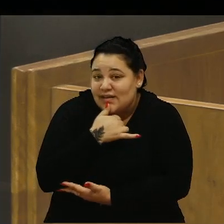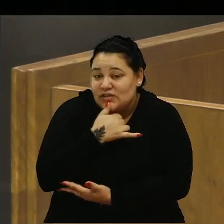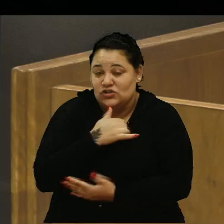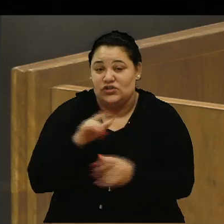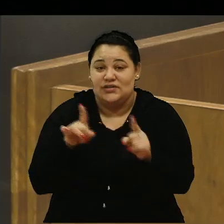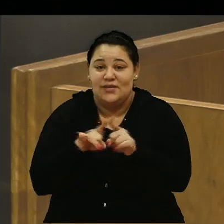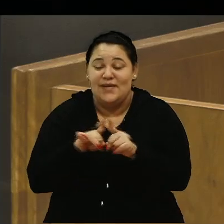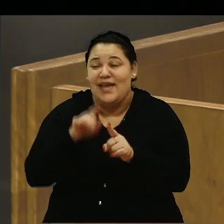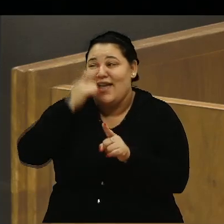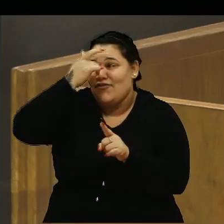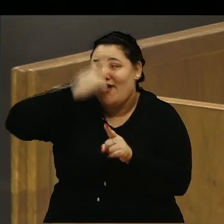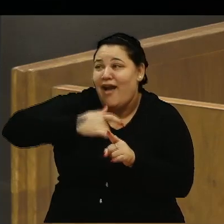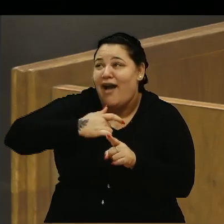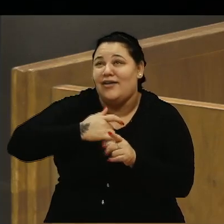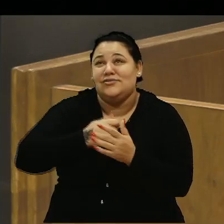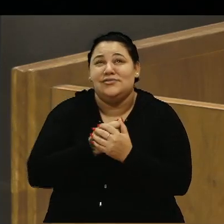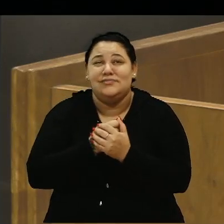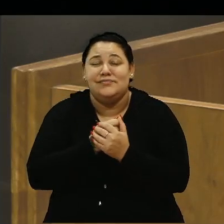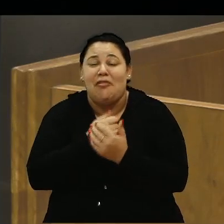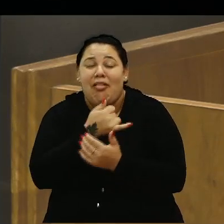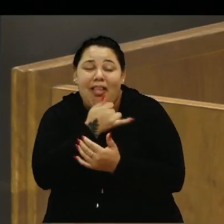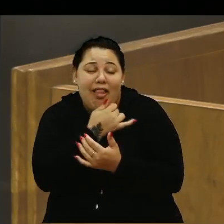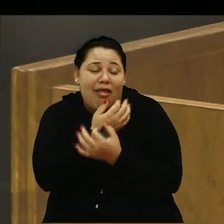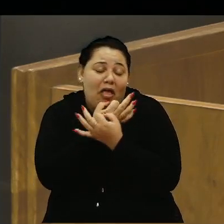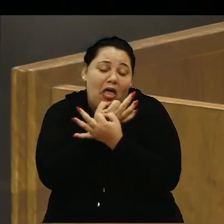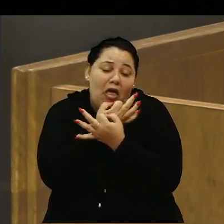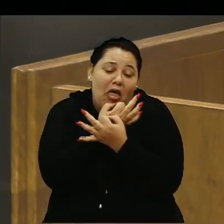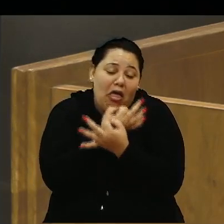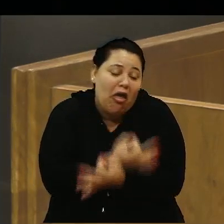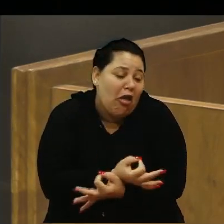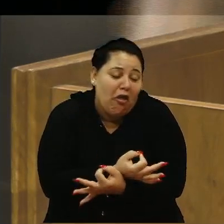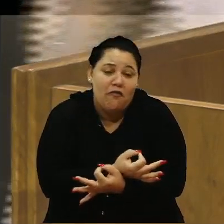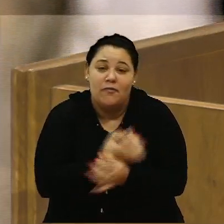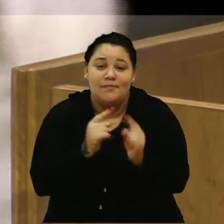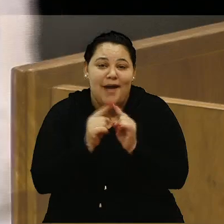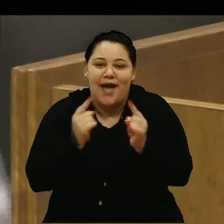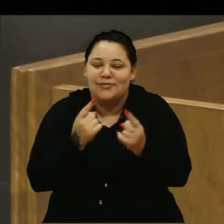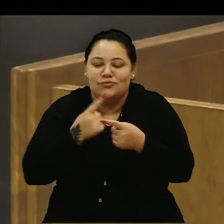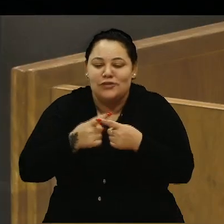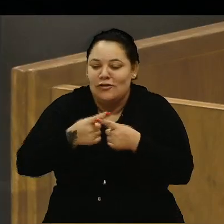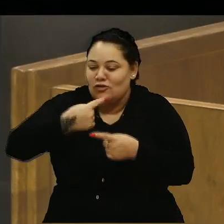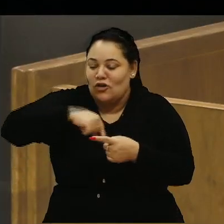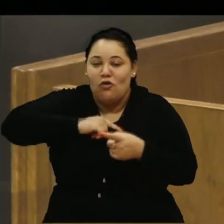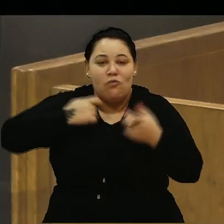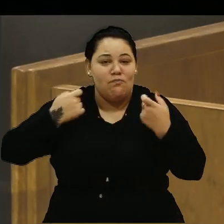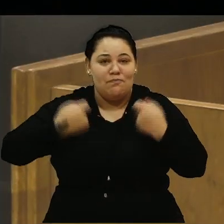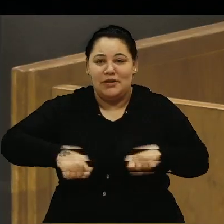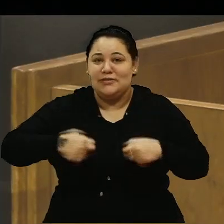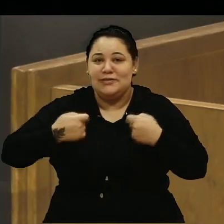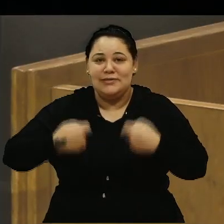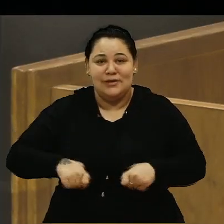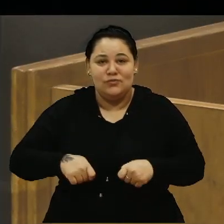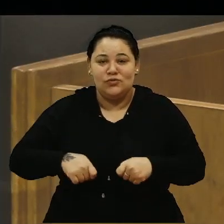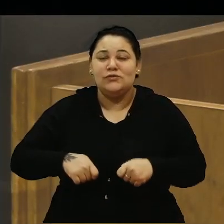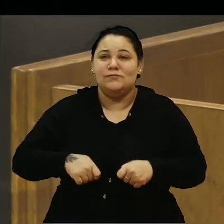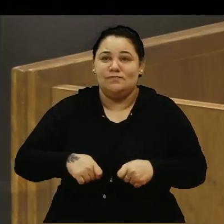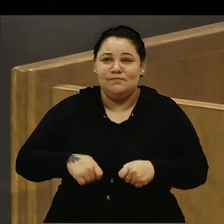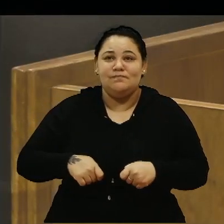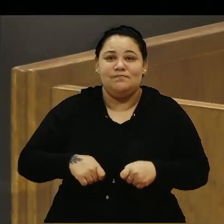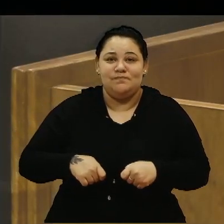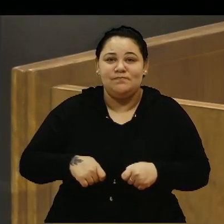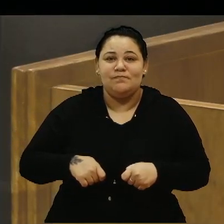é uma tristeza, que é horrível, que é um horror, porque nós precisamos inserir isto